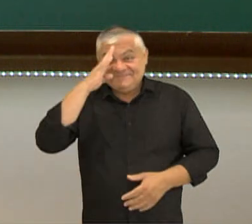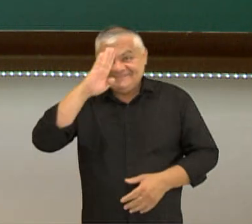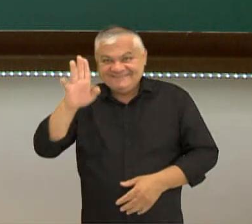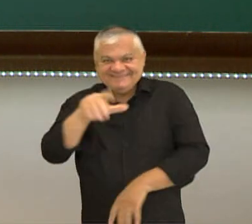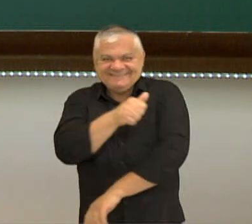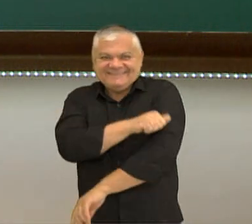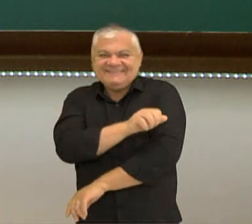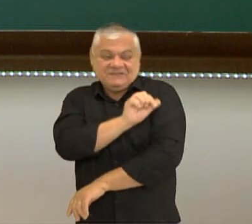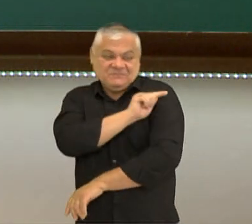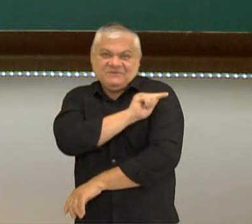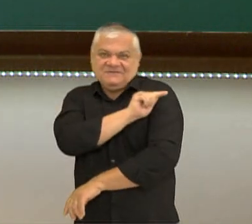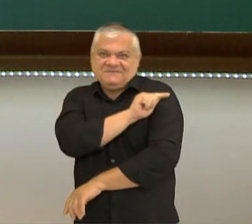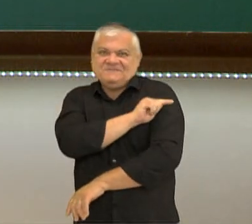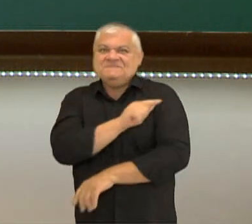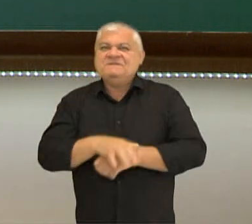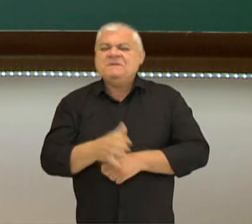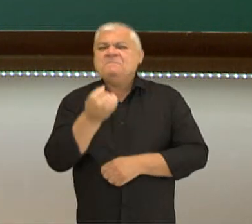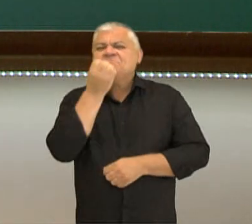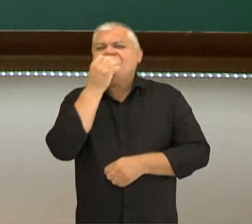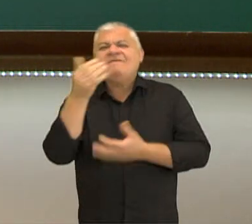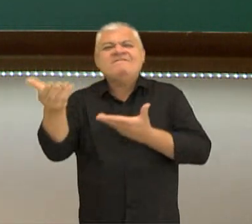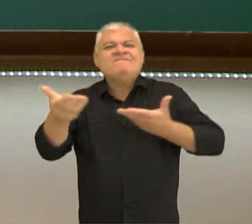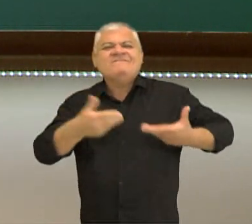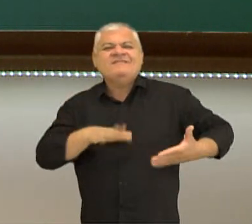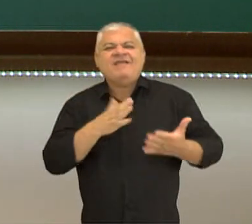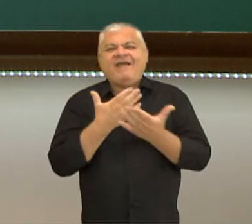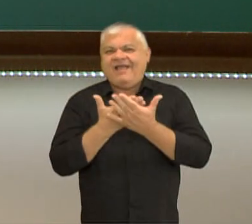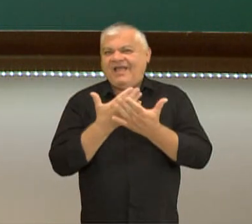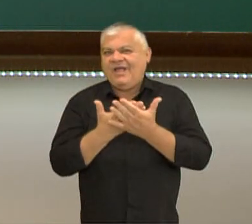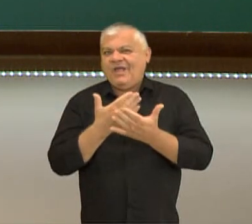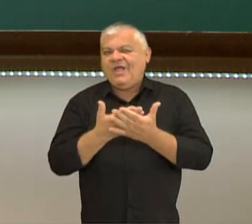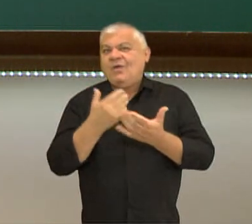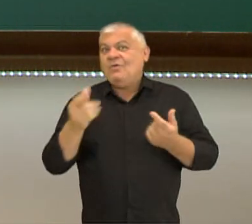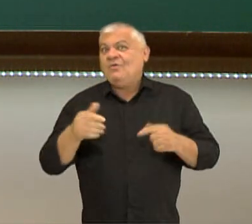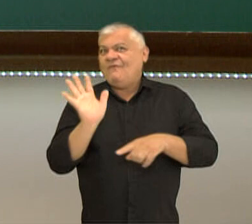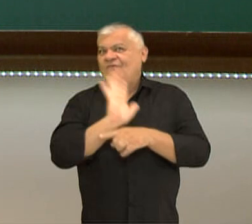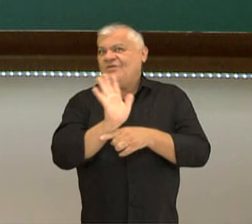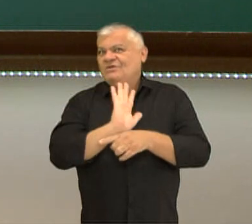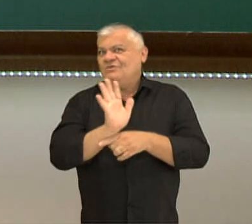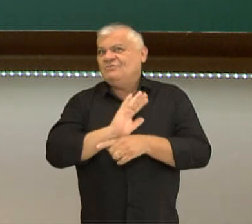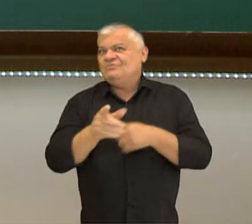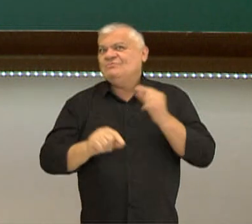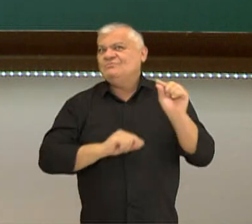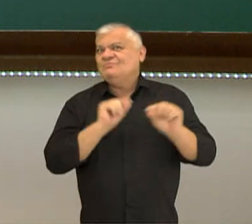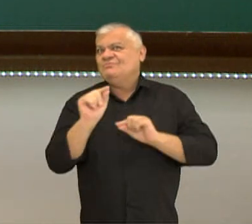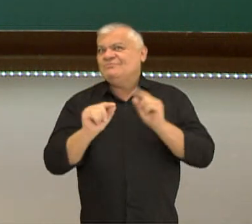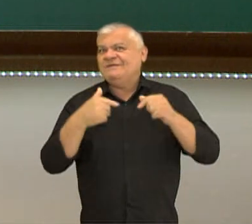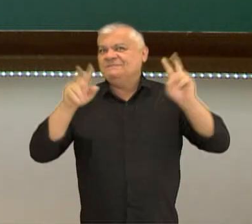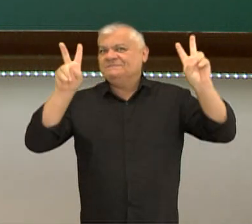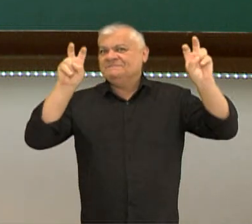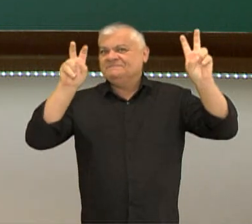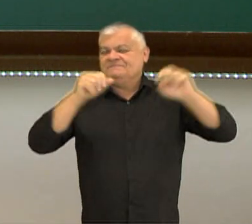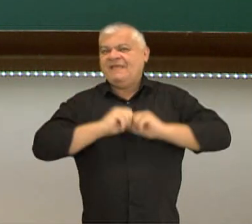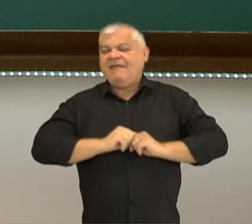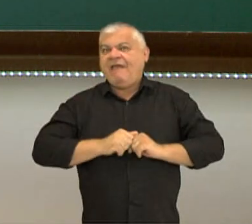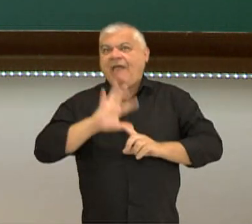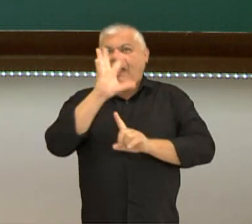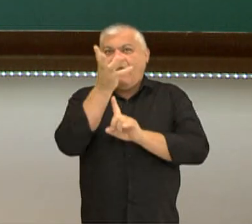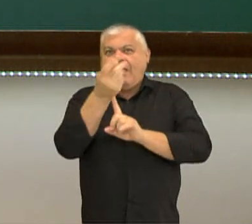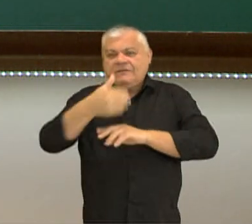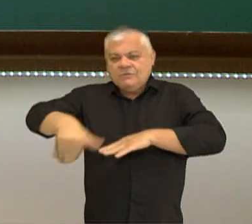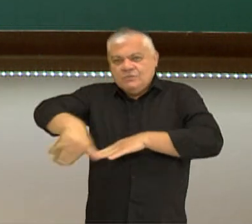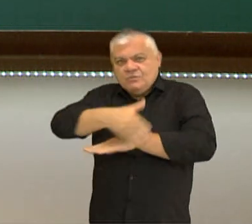Olá, estudantes do 7º ano, sejam bem-vindos à nossa aula, nosso vídeo. Nós vamos falar hoje sobre arte de